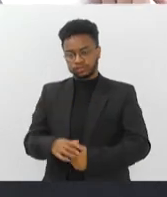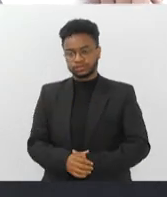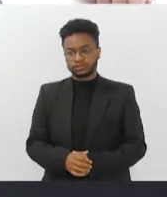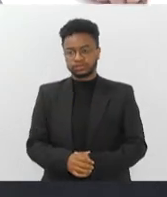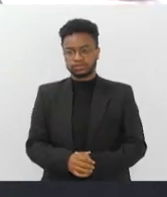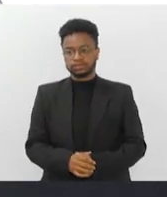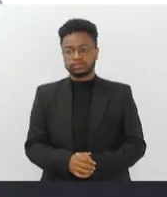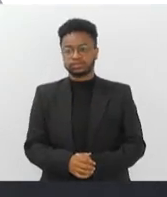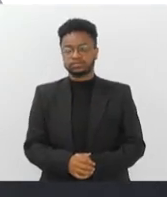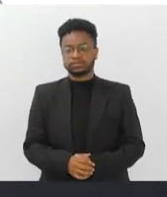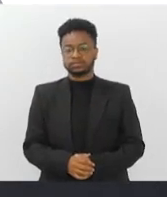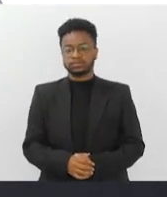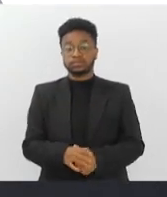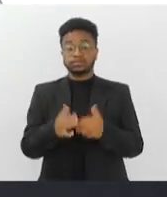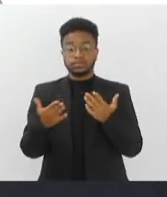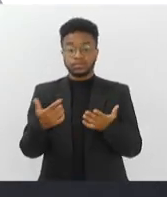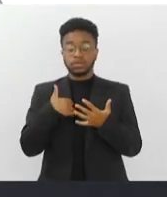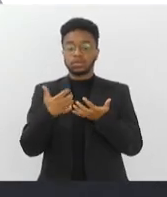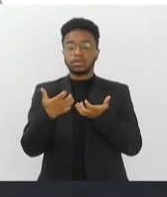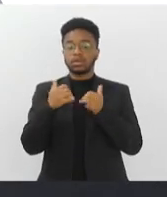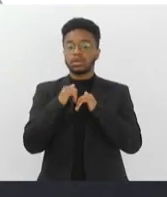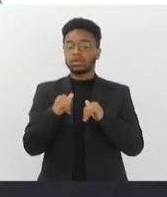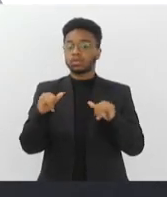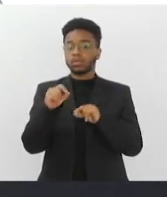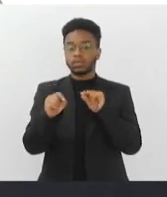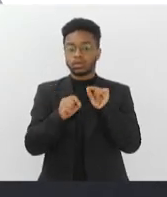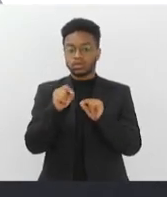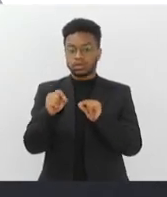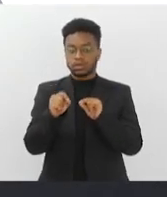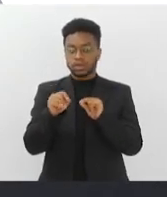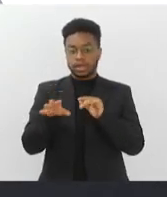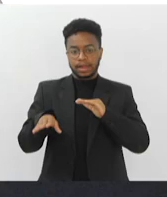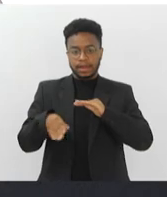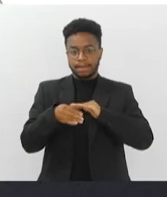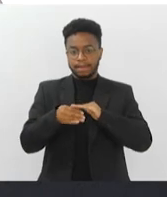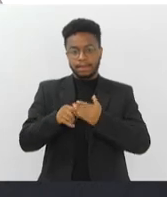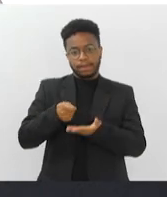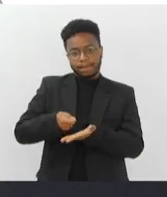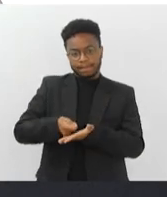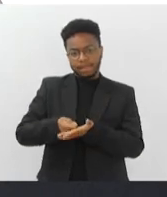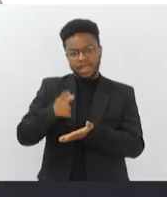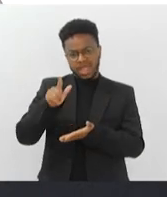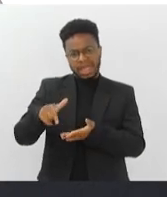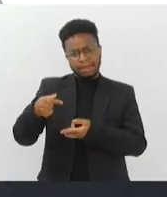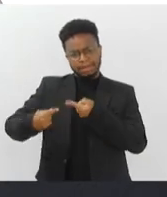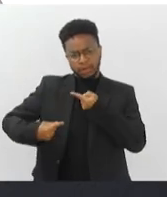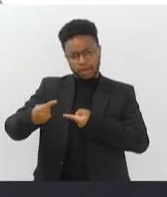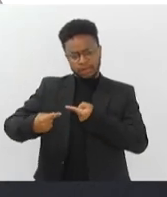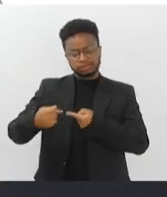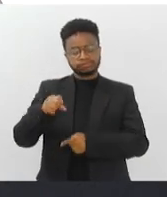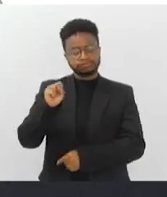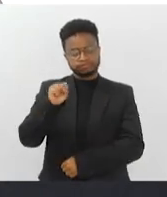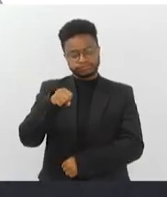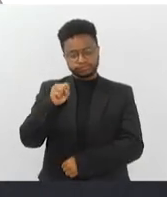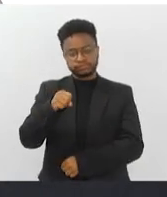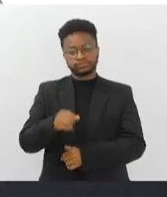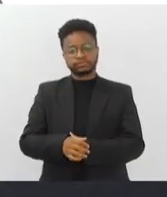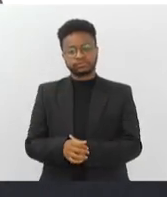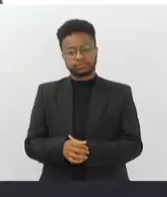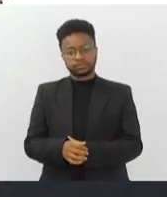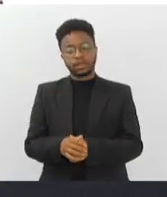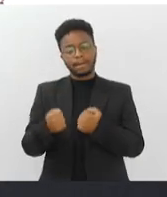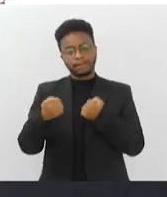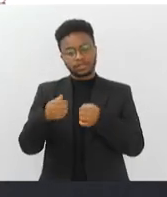Ora, então eu queria dizer o seguinte, emenda impositiva é polêmica? É. Tem que